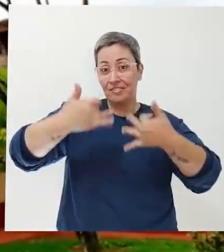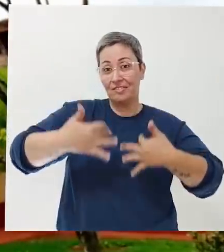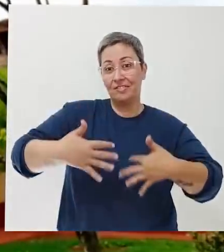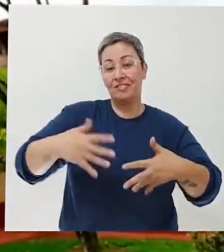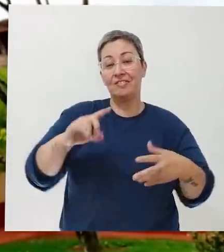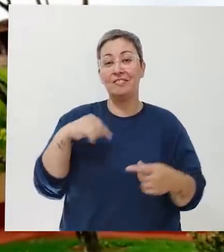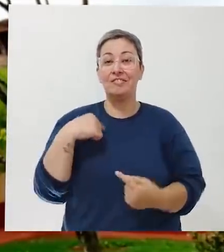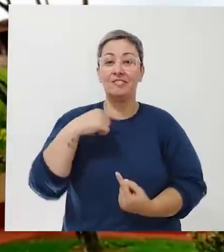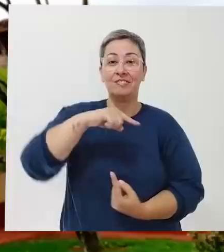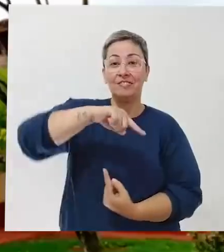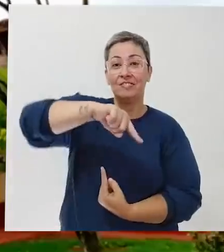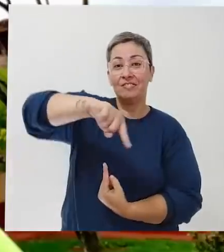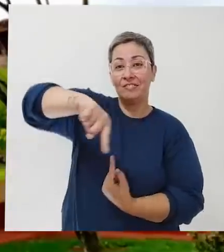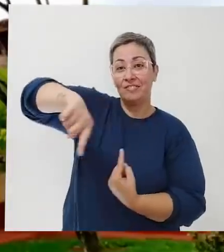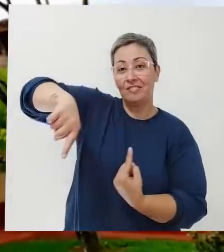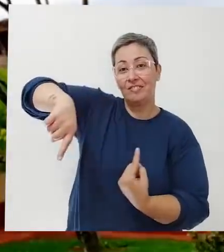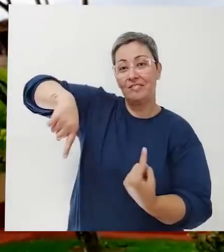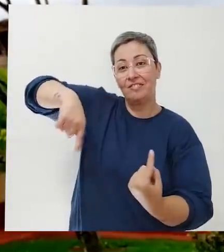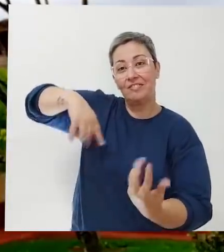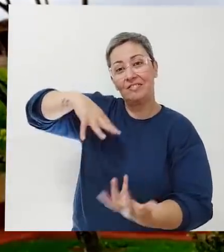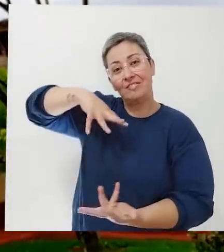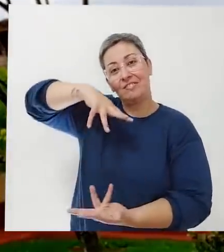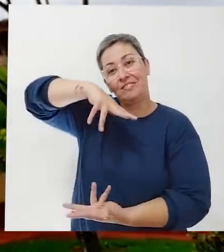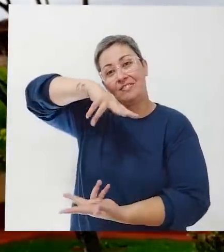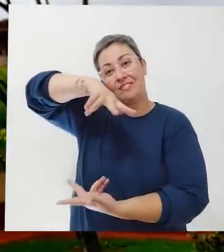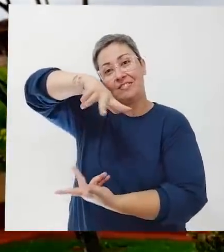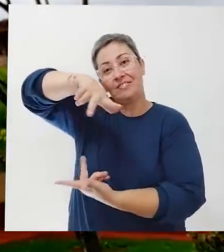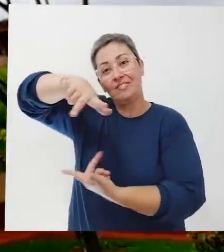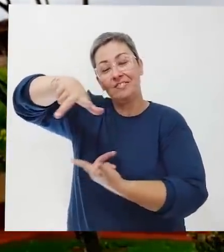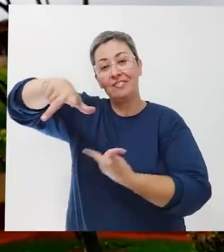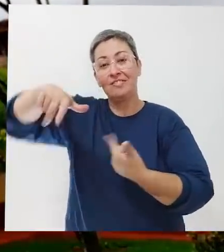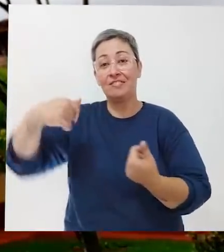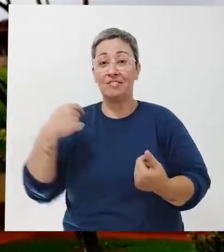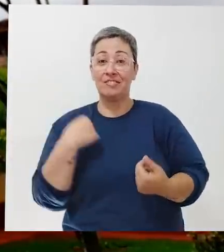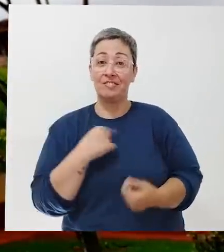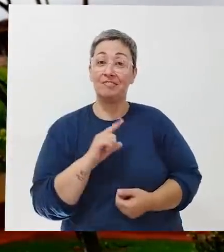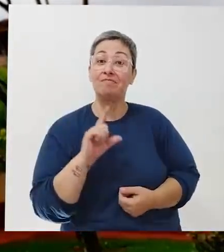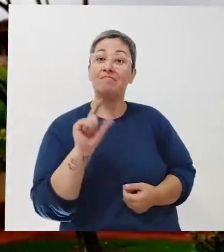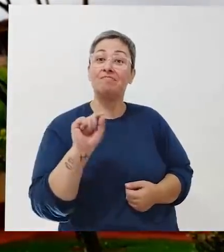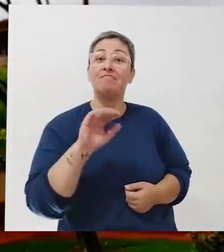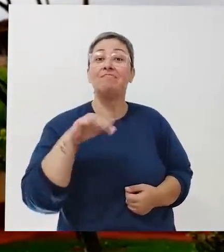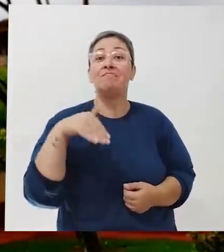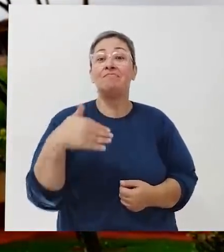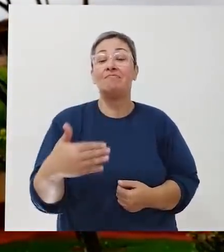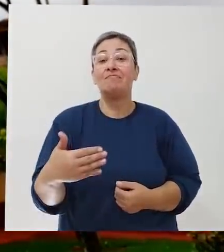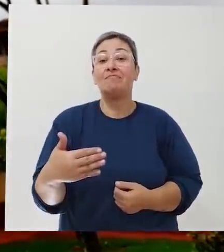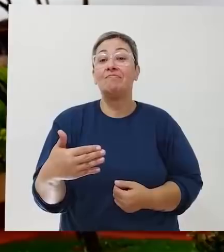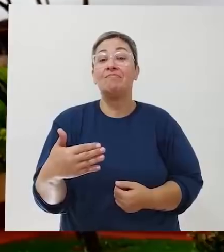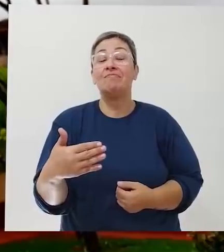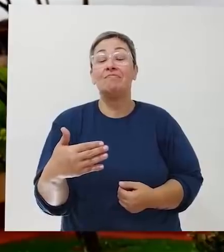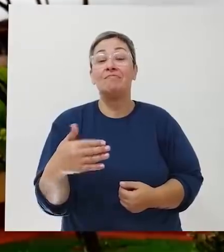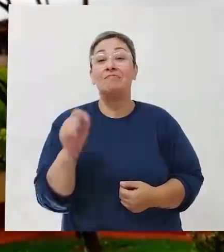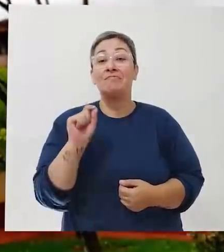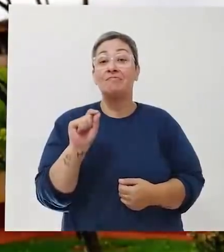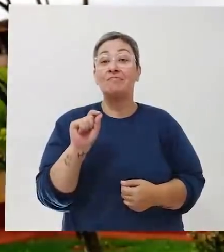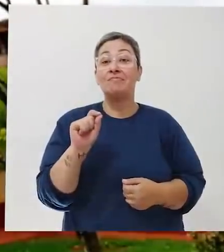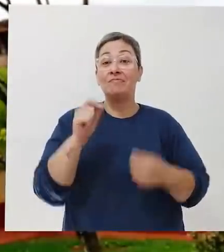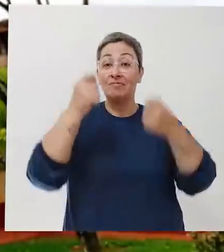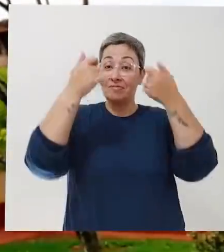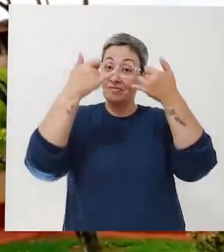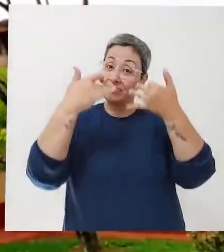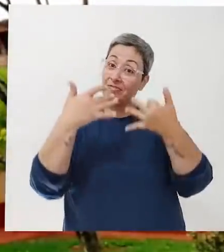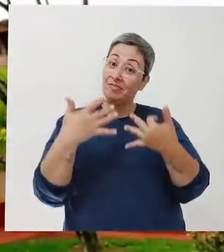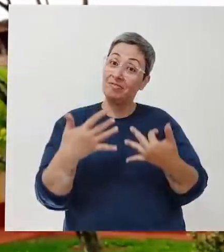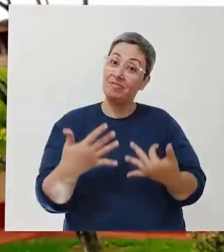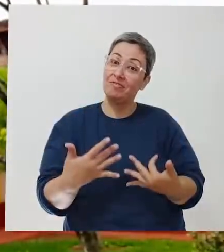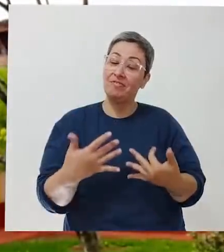contar. Vou dar a volta no mundo, eu vou ver o mundo girar. Mas eu só saio daqui